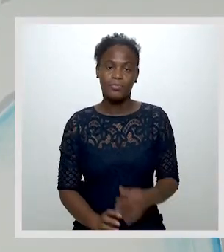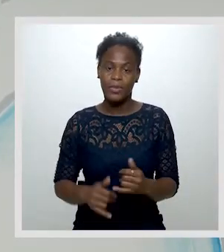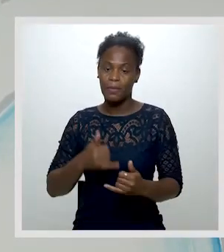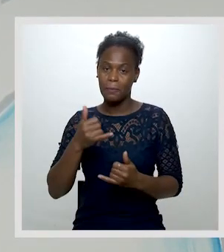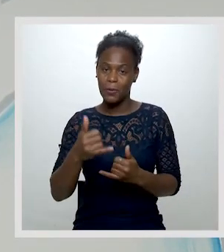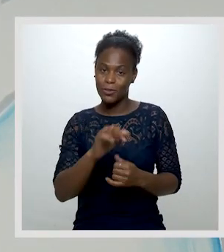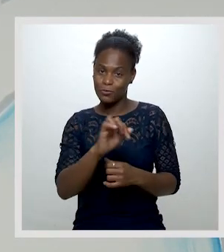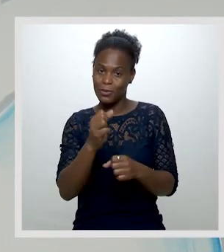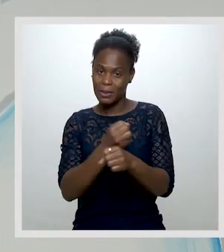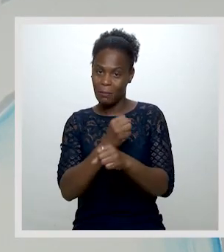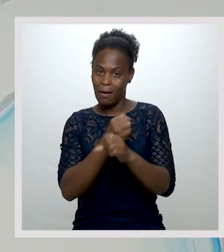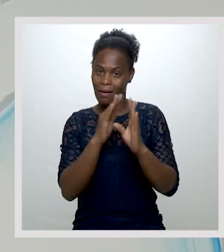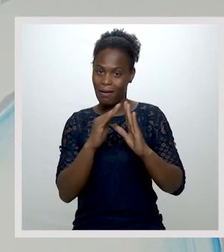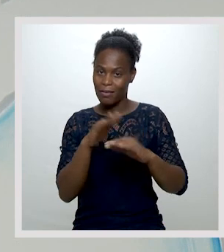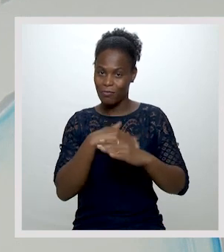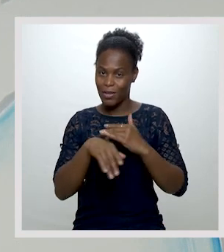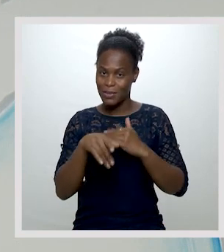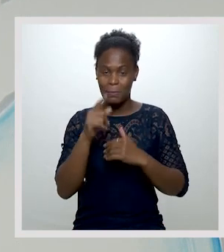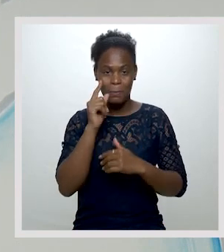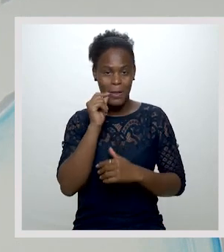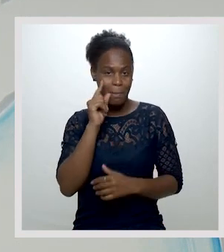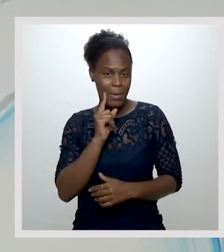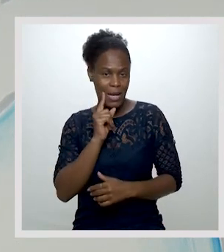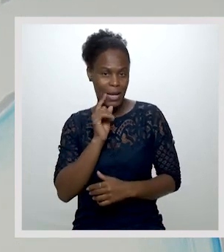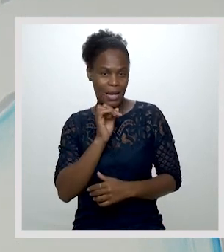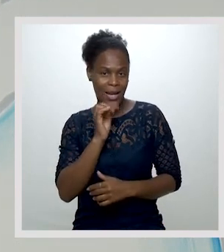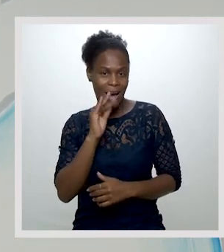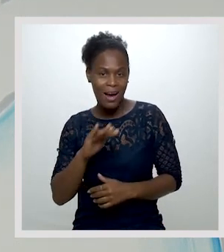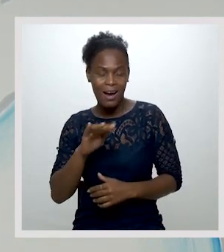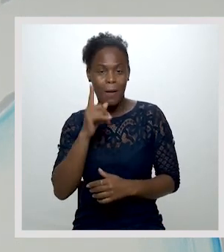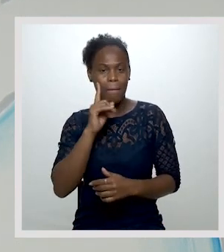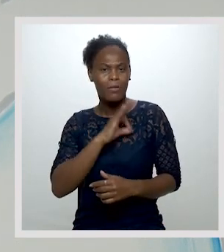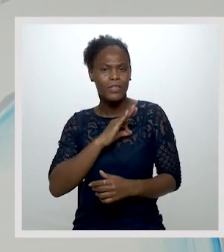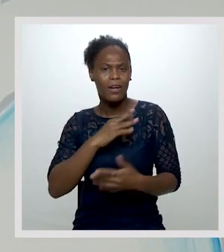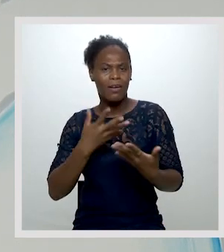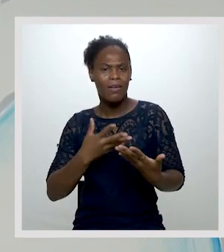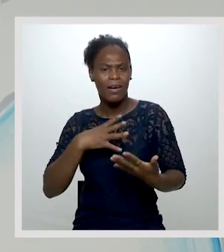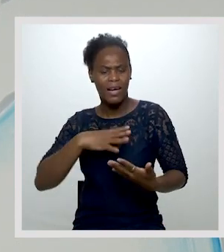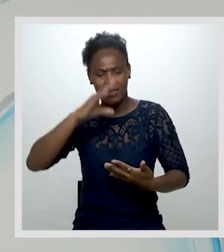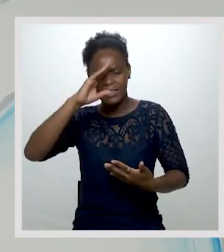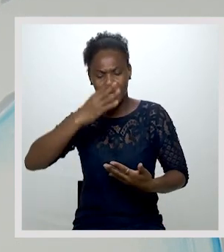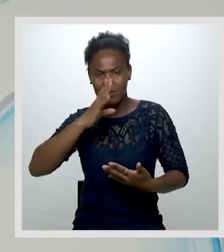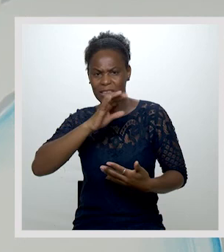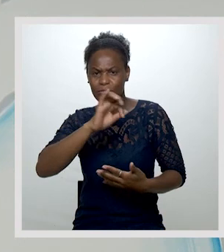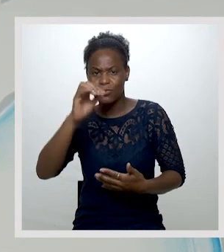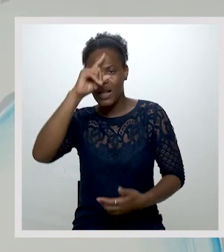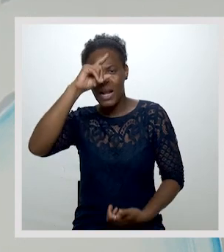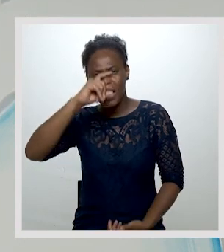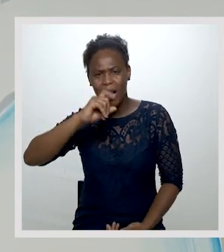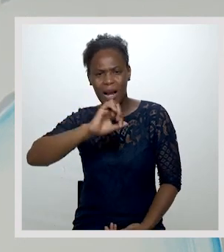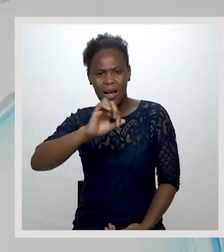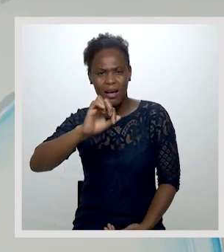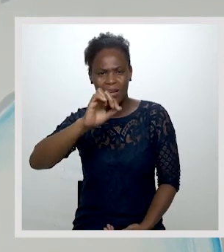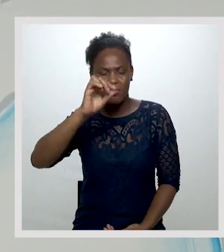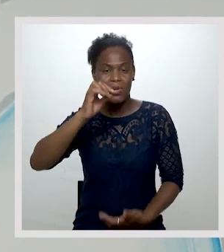De casa, meninas e meninos, a professora queria saber se estão a recordar